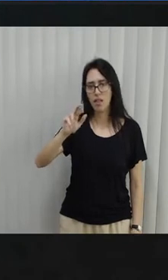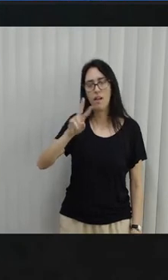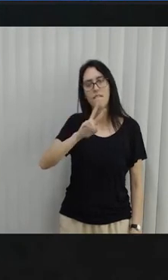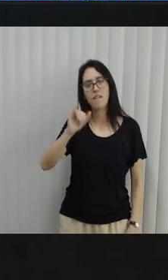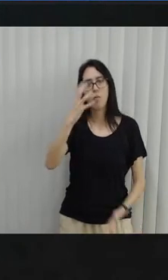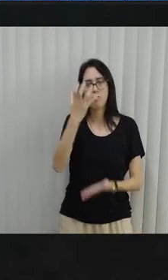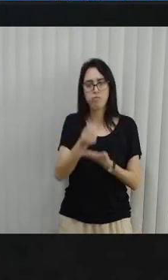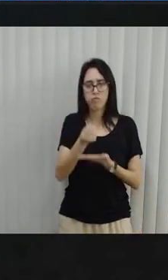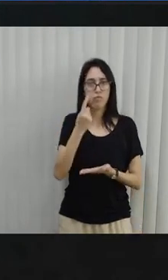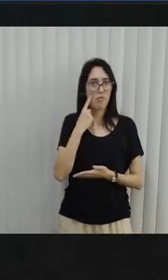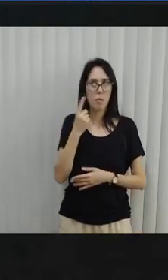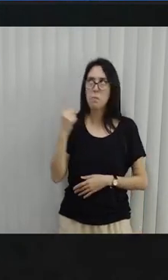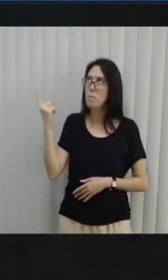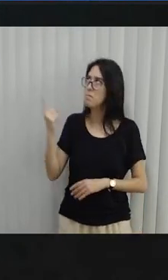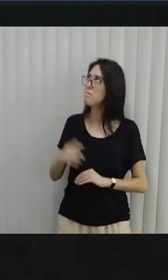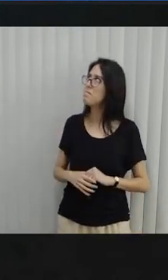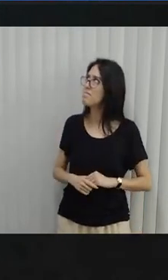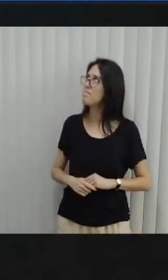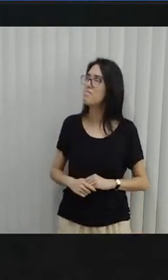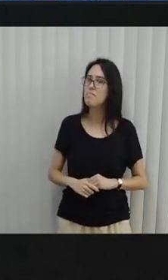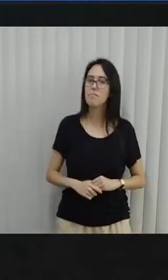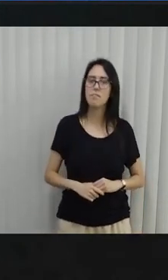você, beleza?